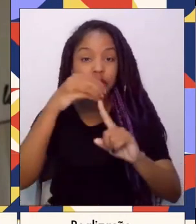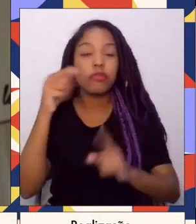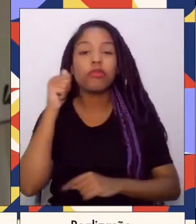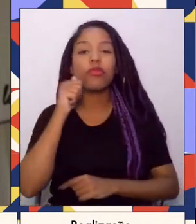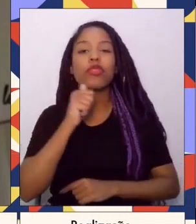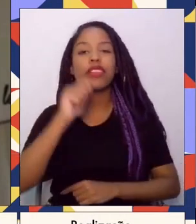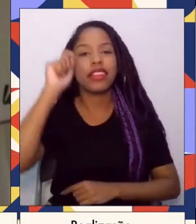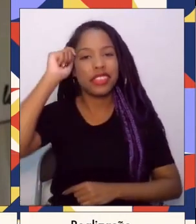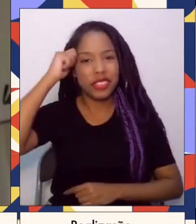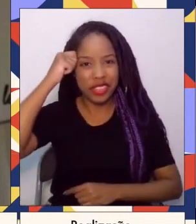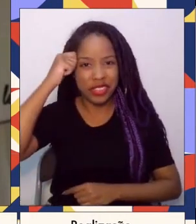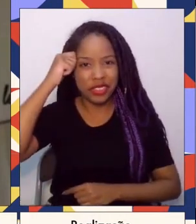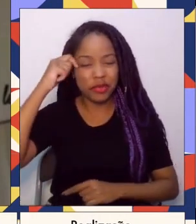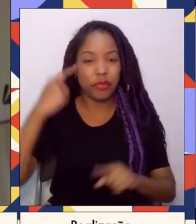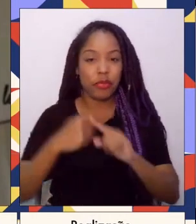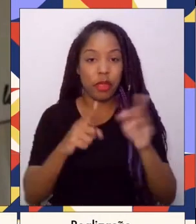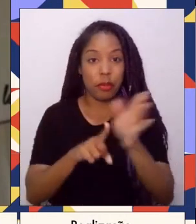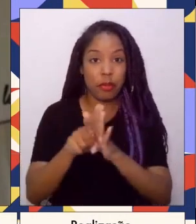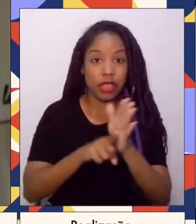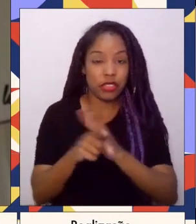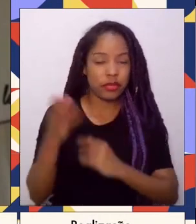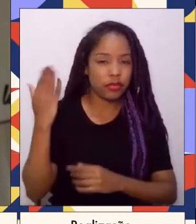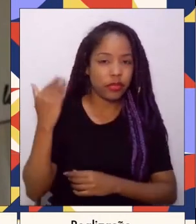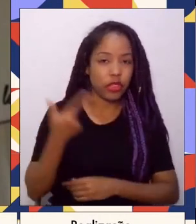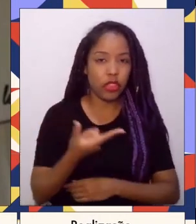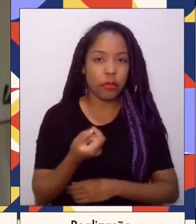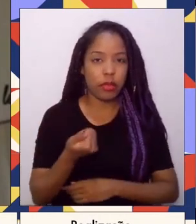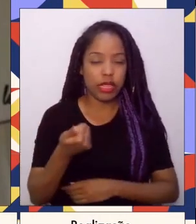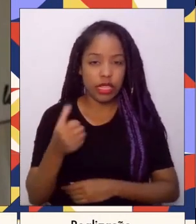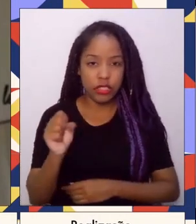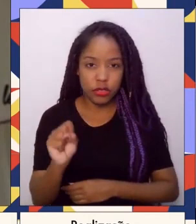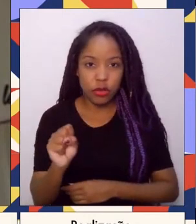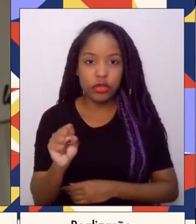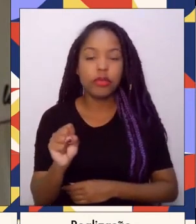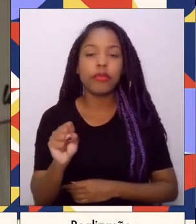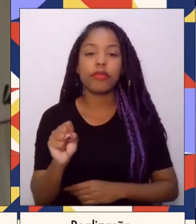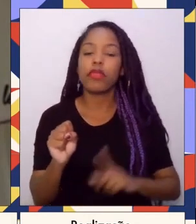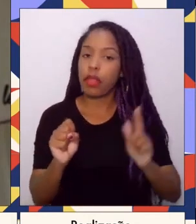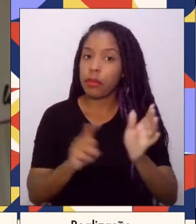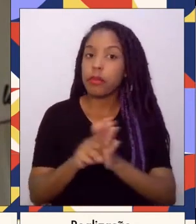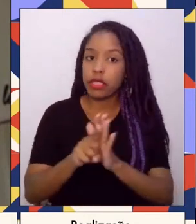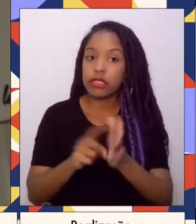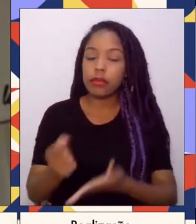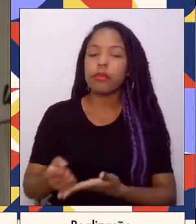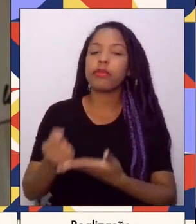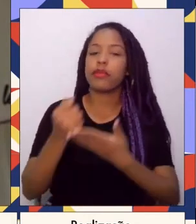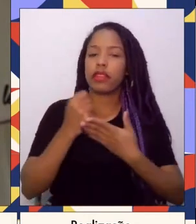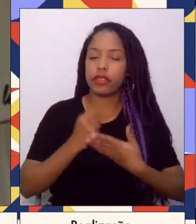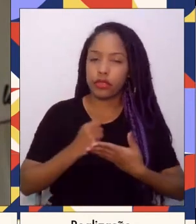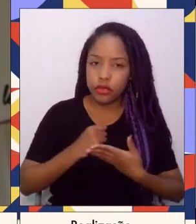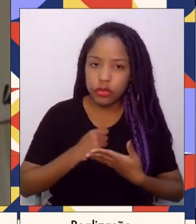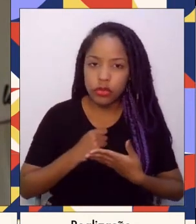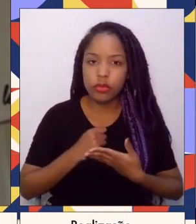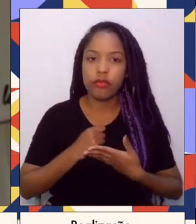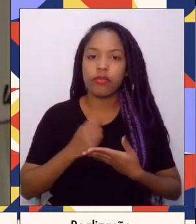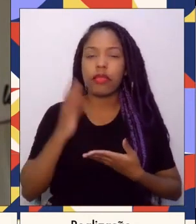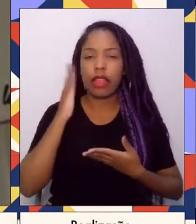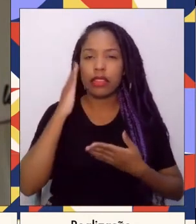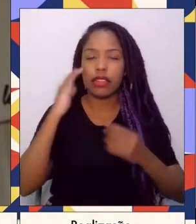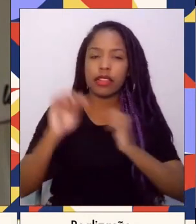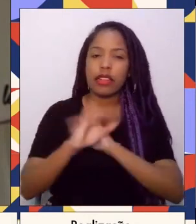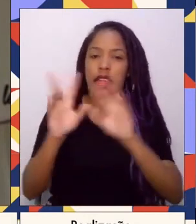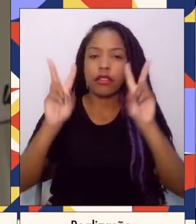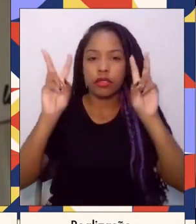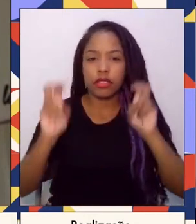que saiu em 2018 e que é uma pesquisa que tem me ajudado muito nos meus estudos sobre gênero